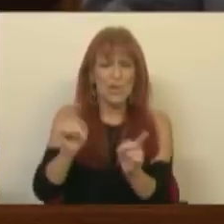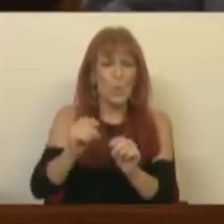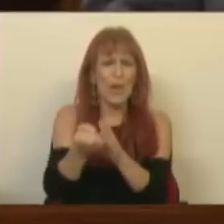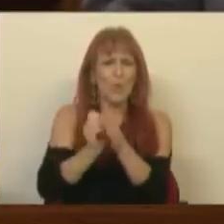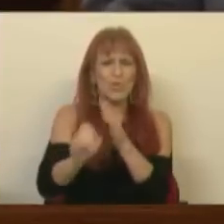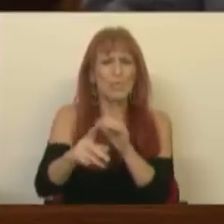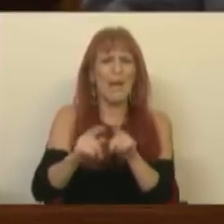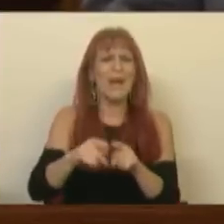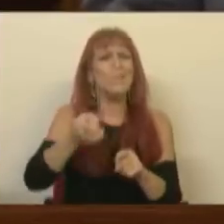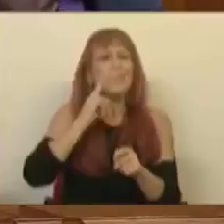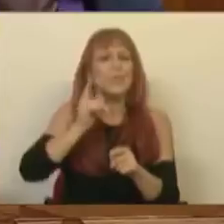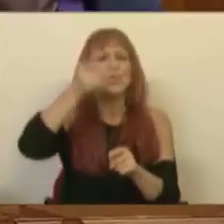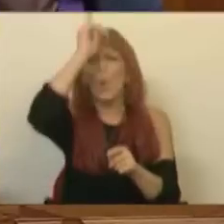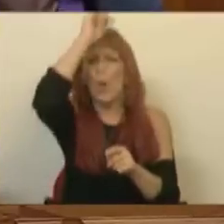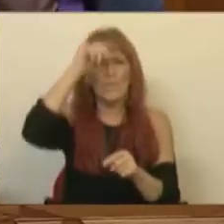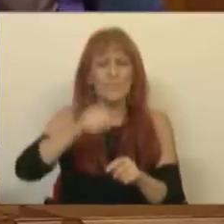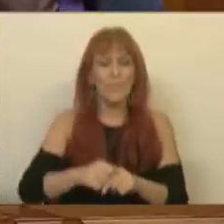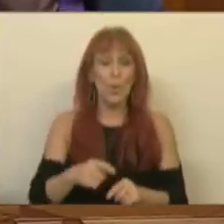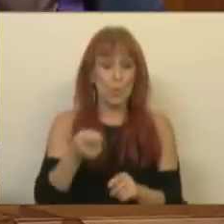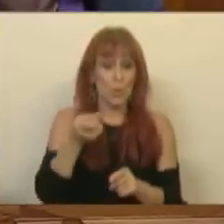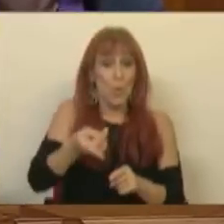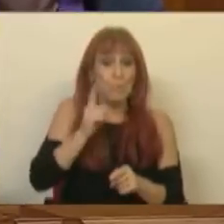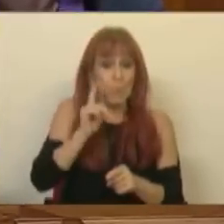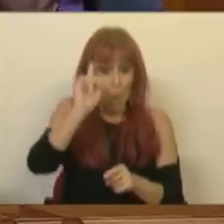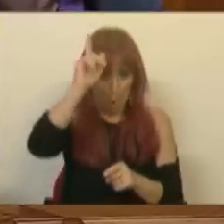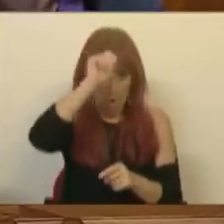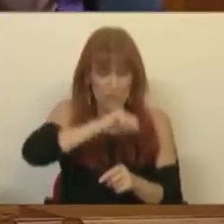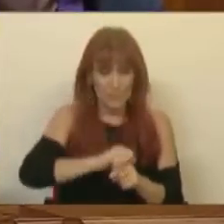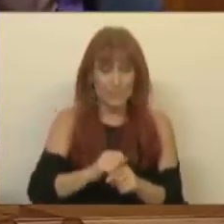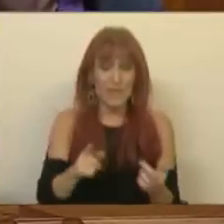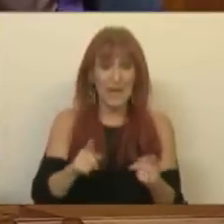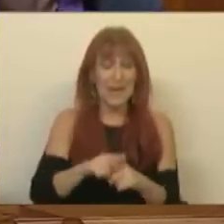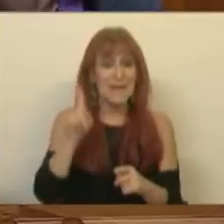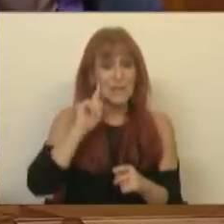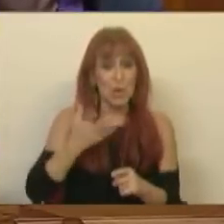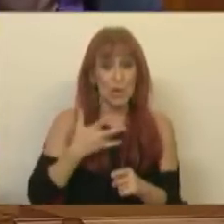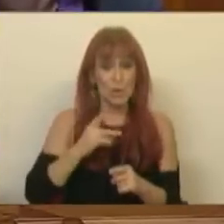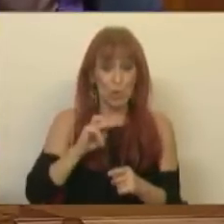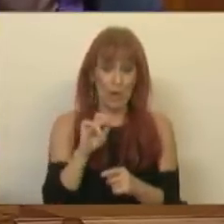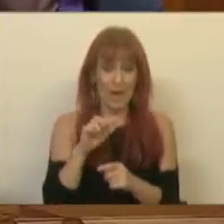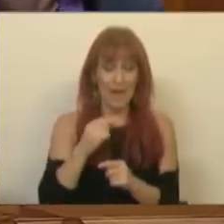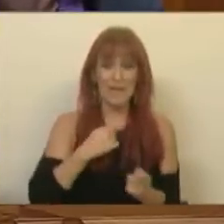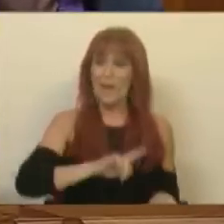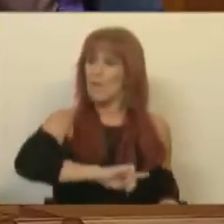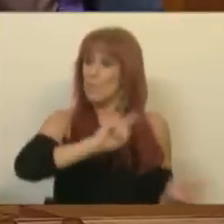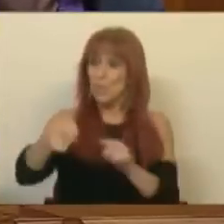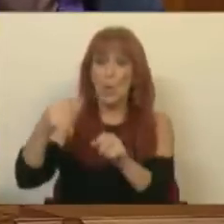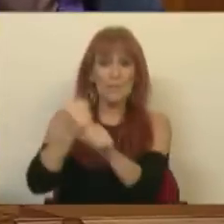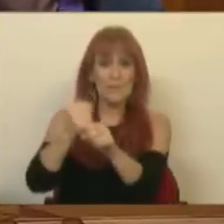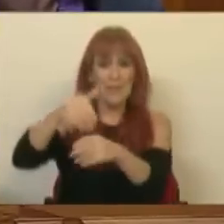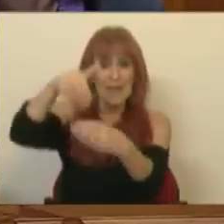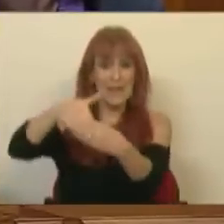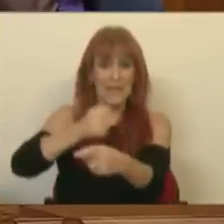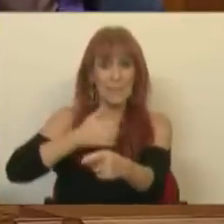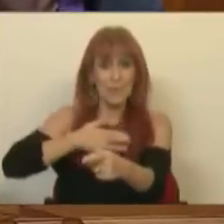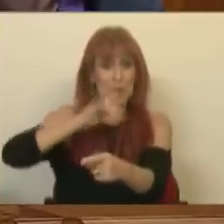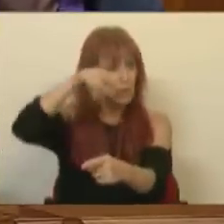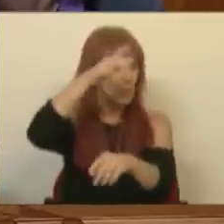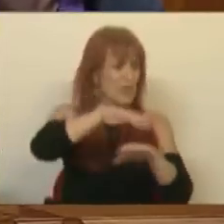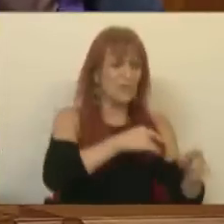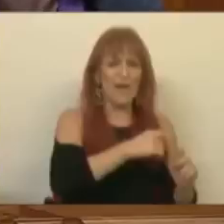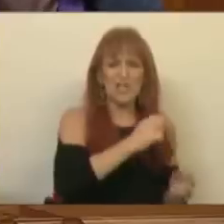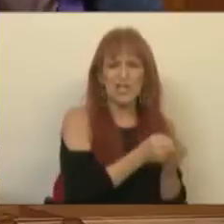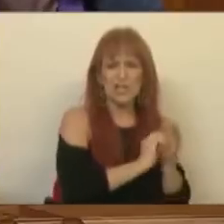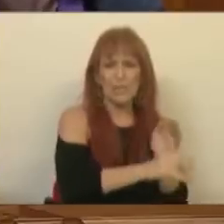é o despacho que é ilegal O que é ilegal é a estrutura Rita Marques ter ido trabalhar para empresa depois de ter feito